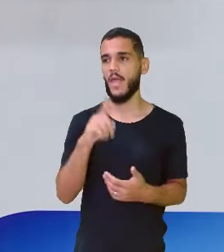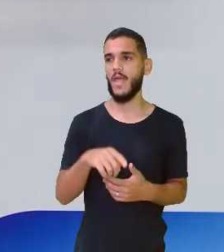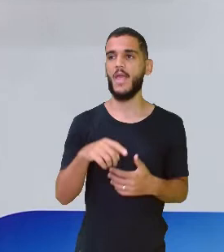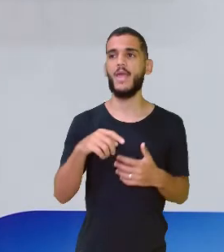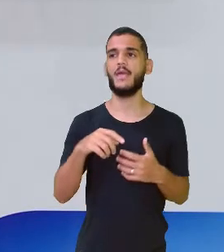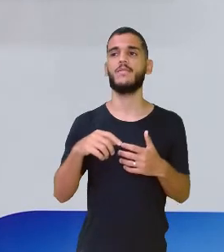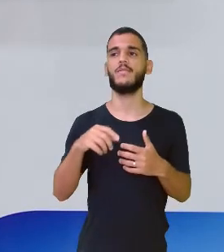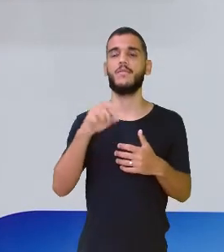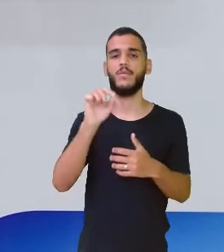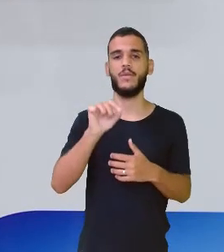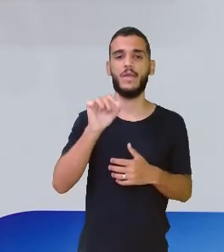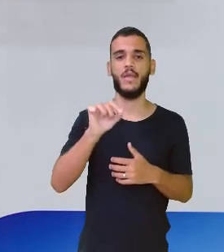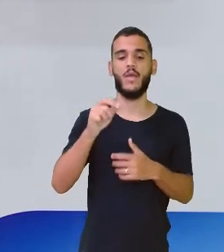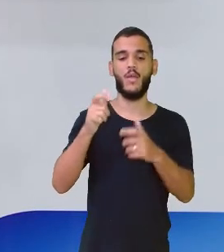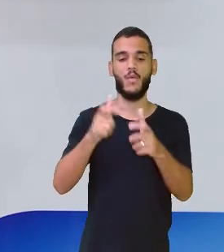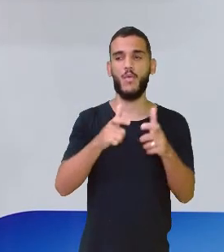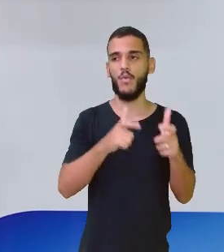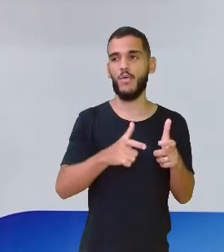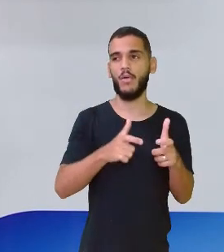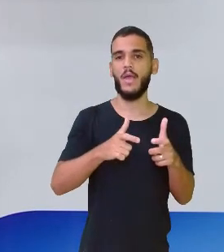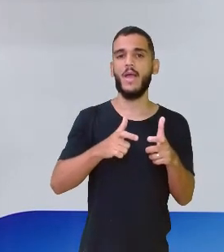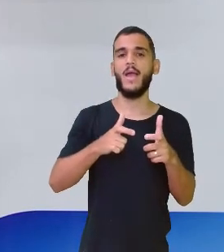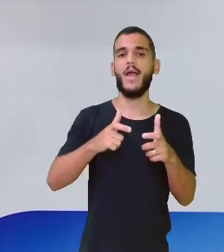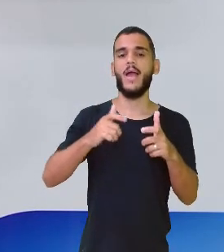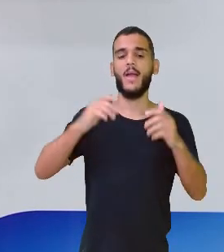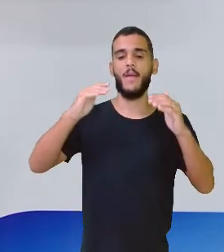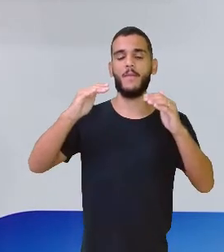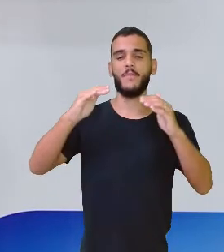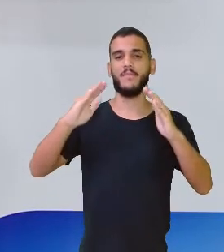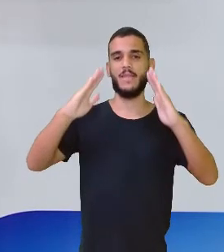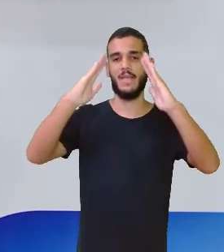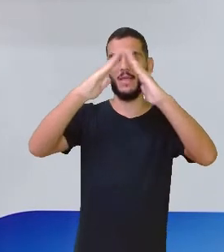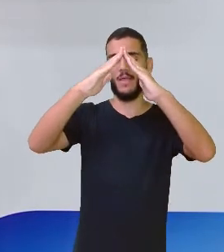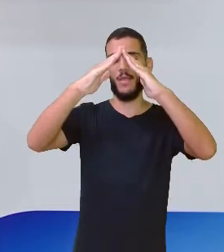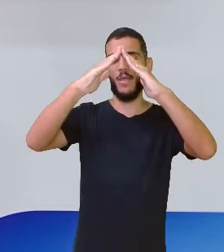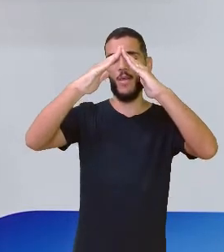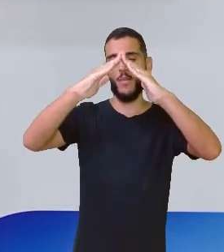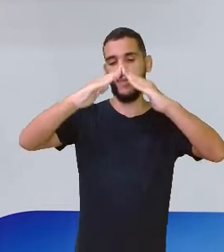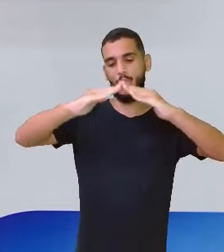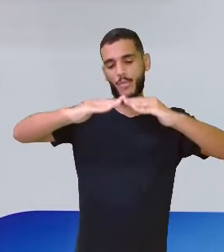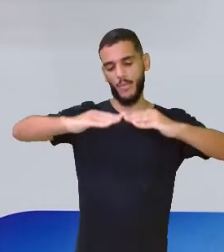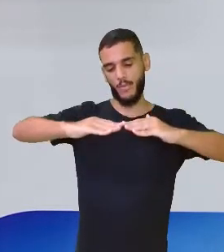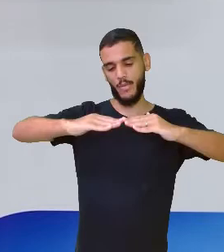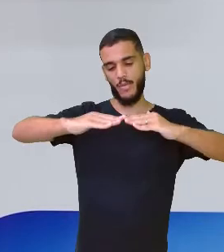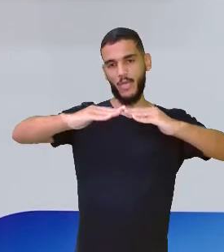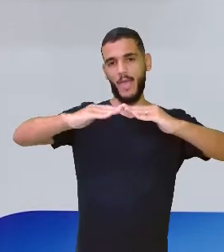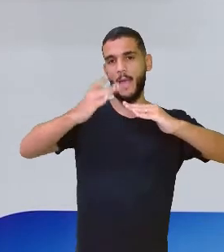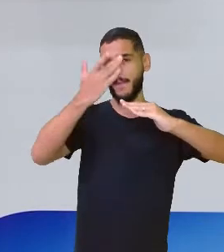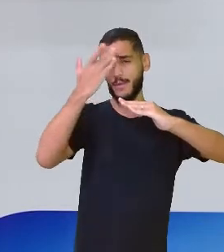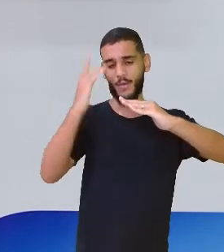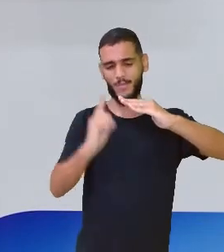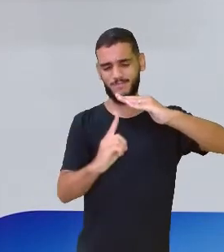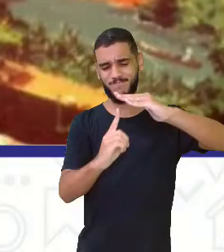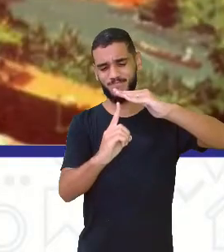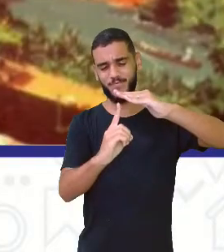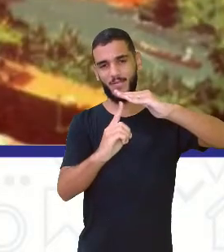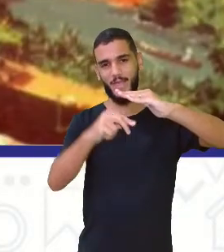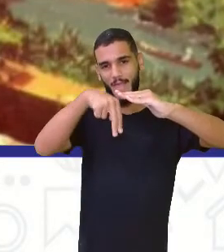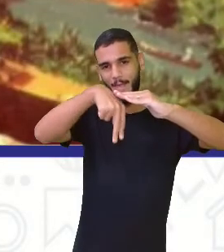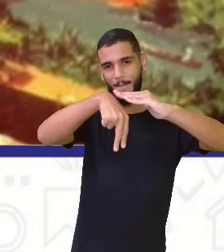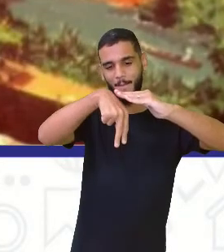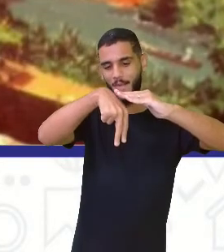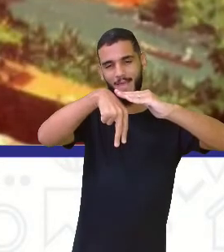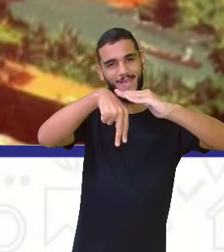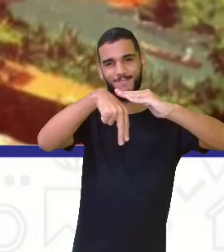estruturas, né, baixas, eram estruturas quentes, né, insalubres, porque você tinha as entradas aqui